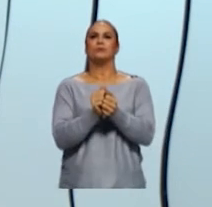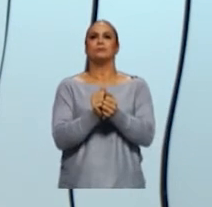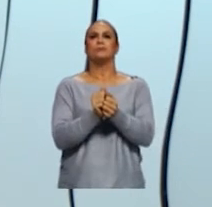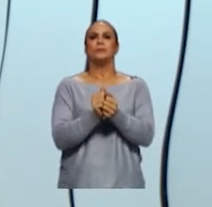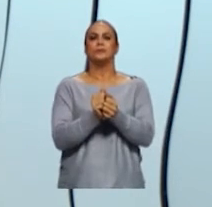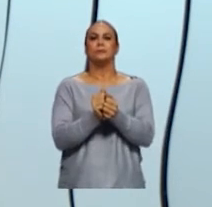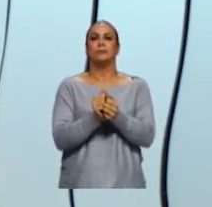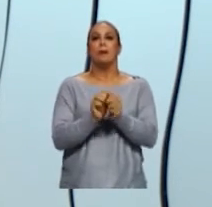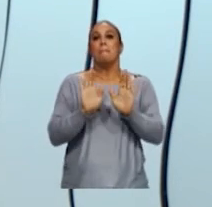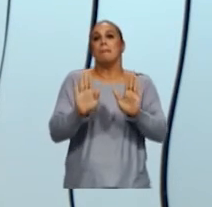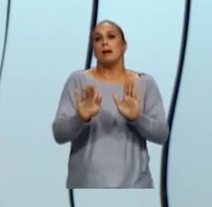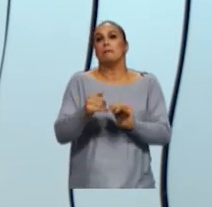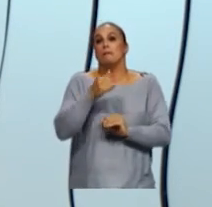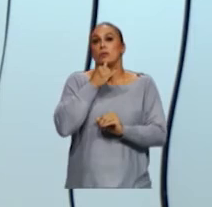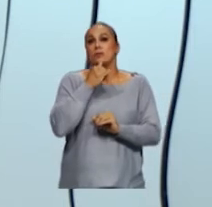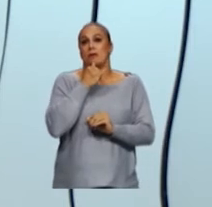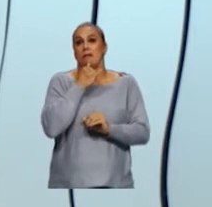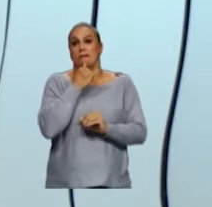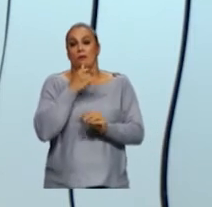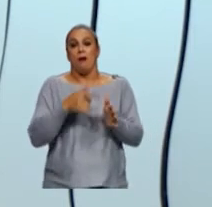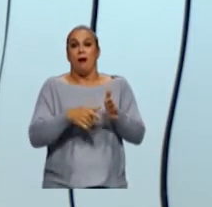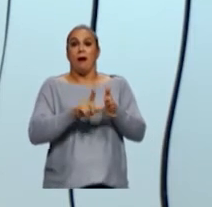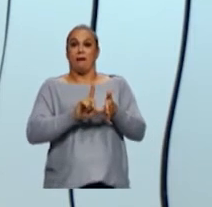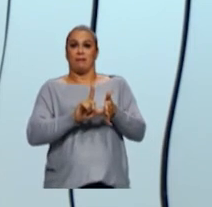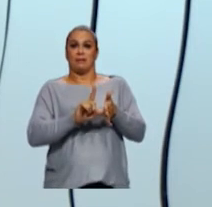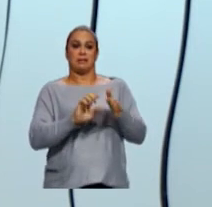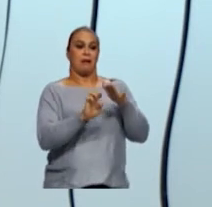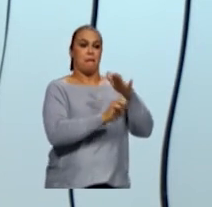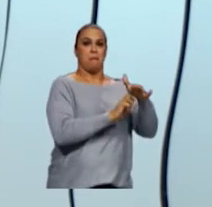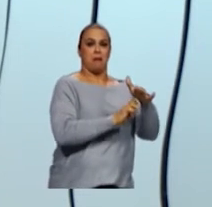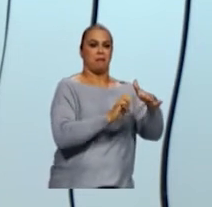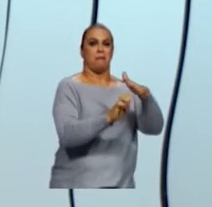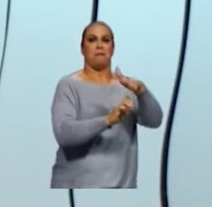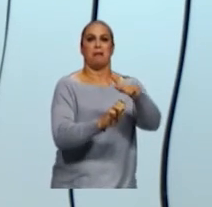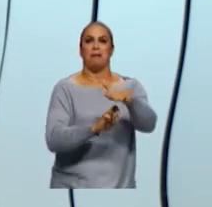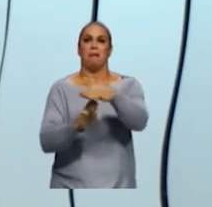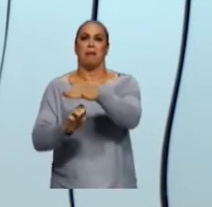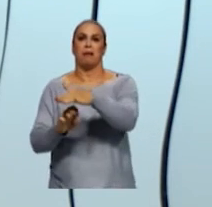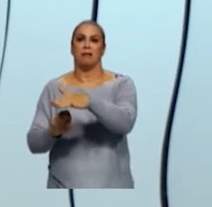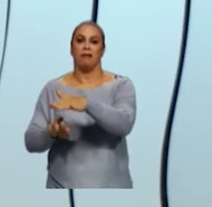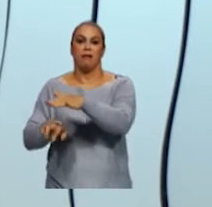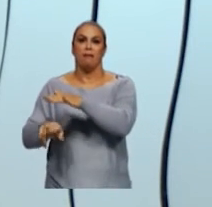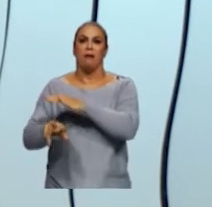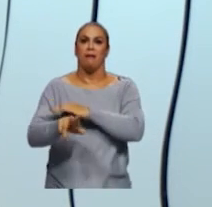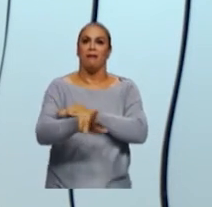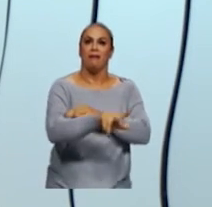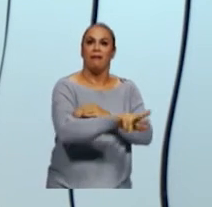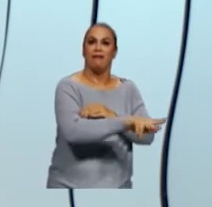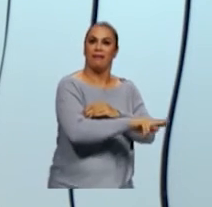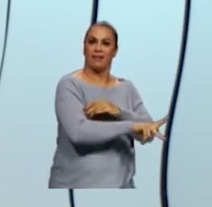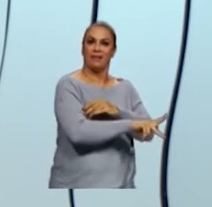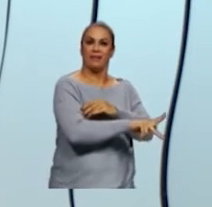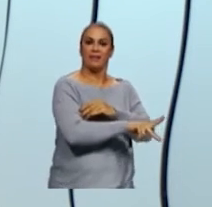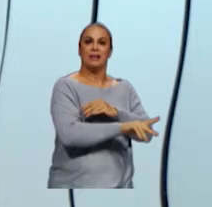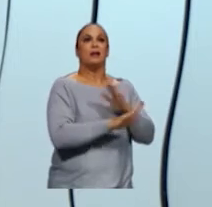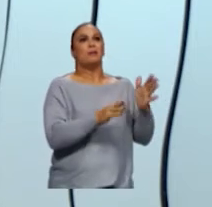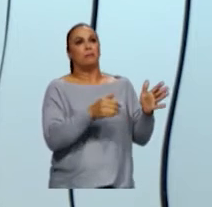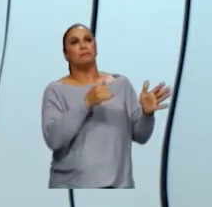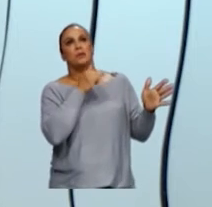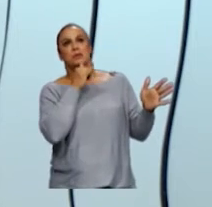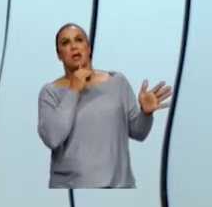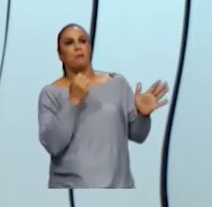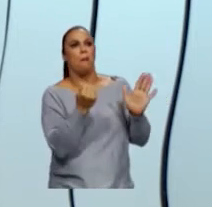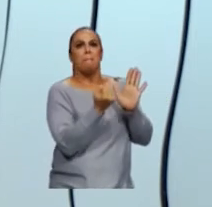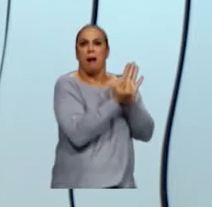Porque se antes eu tinha variedade, por exemplo, de possibilidade de consumo de uma determinada bebida ou